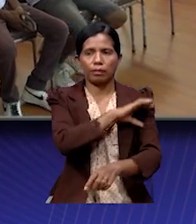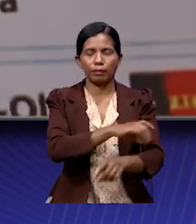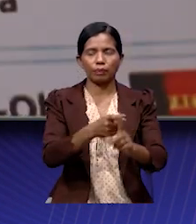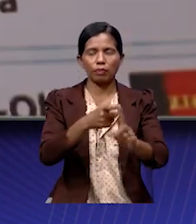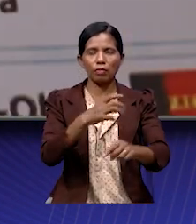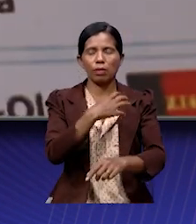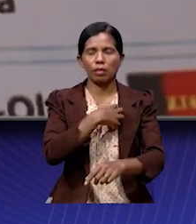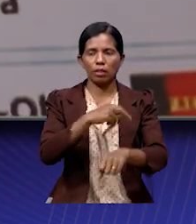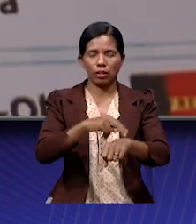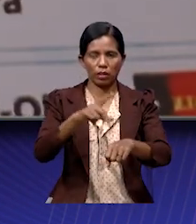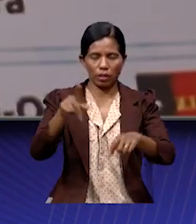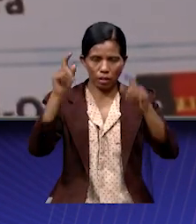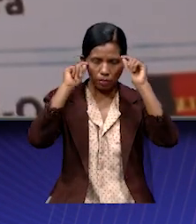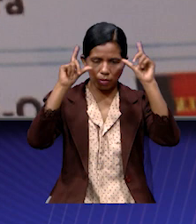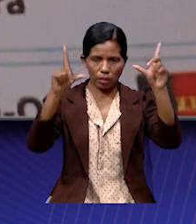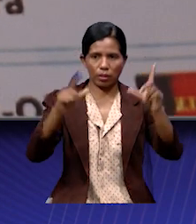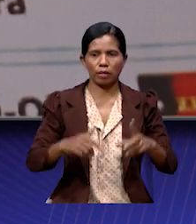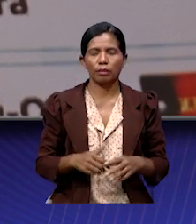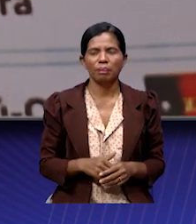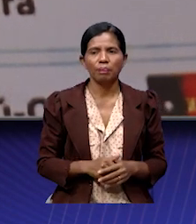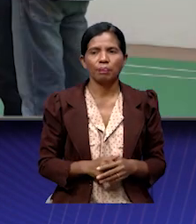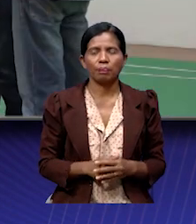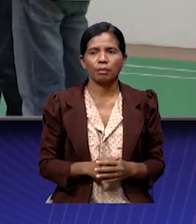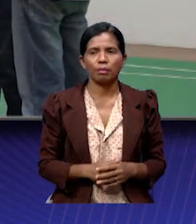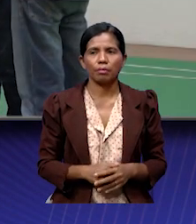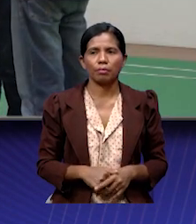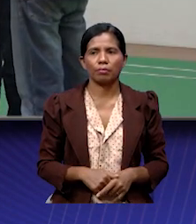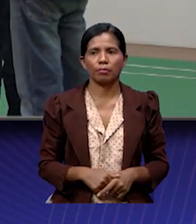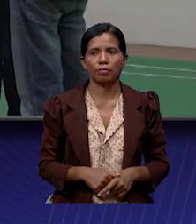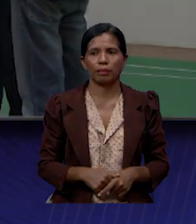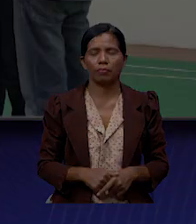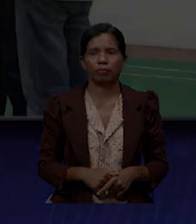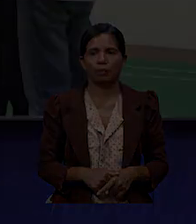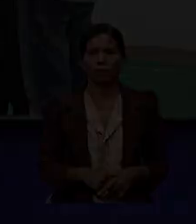Polícia Nacional Timor-Leste. Laura da Cruz, bem-vinda, Ximenes, GMN.